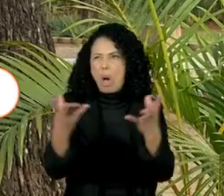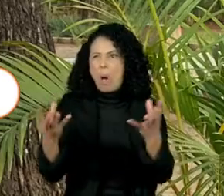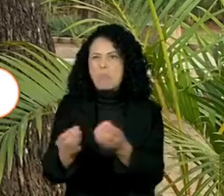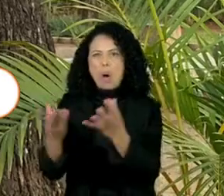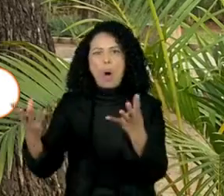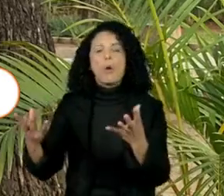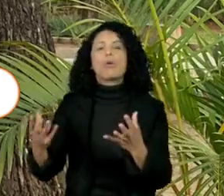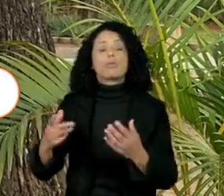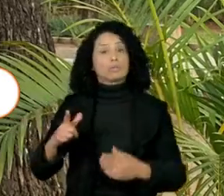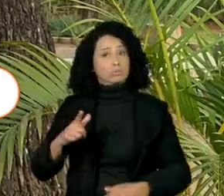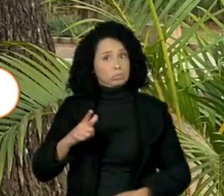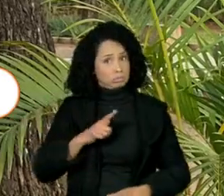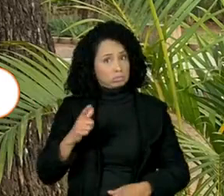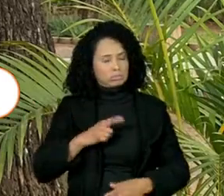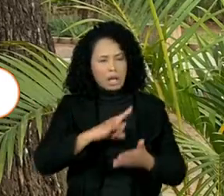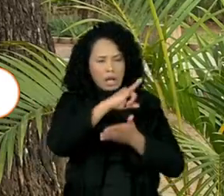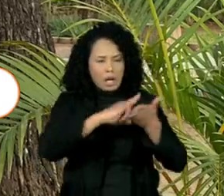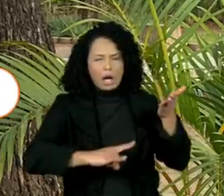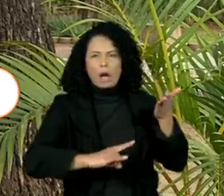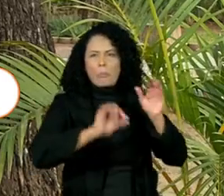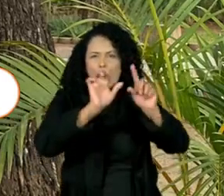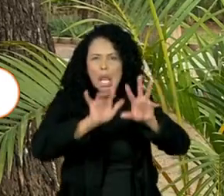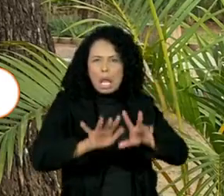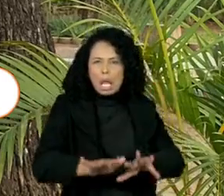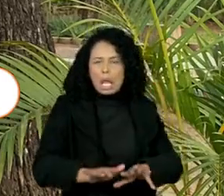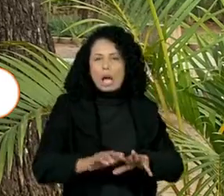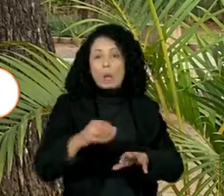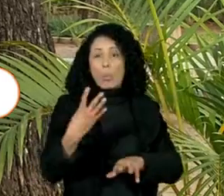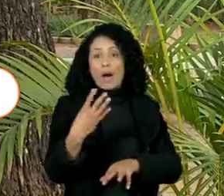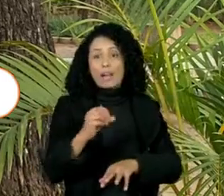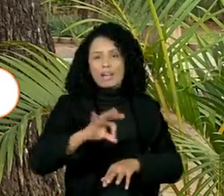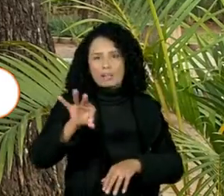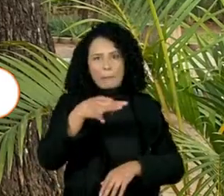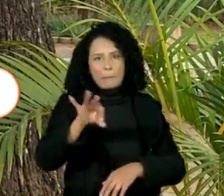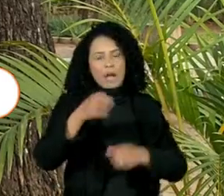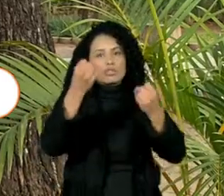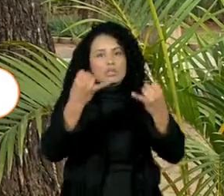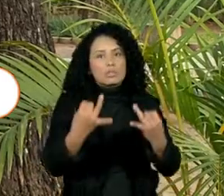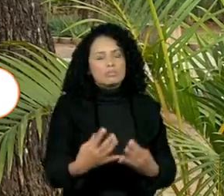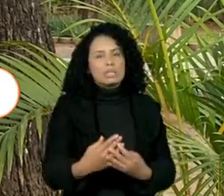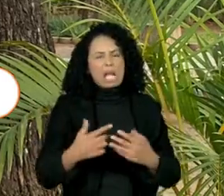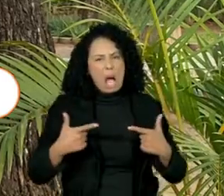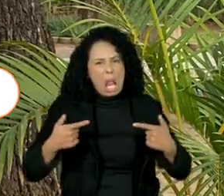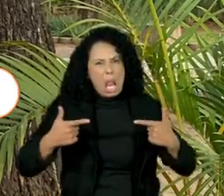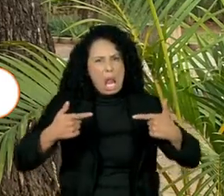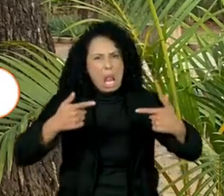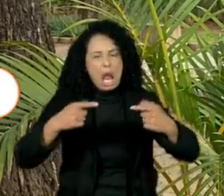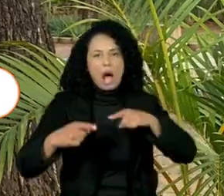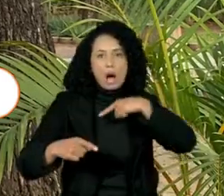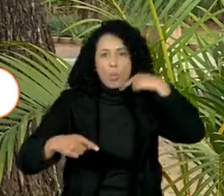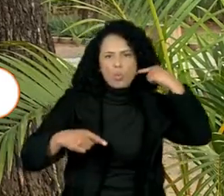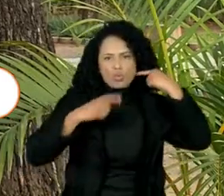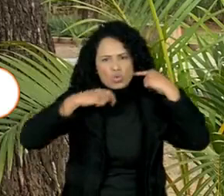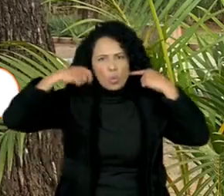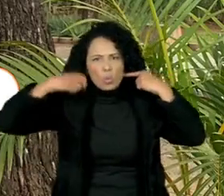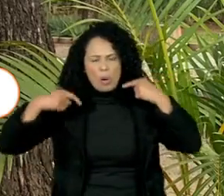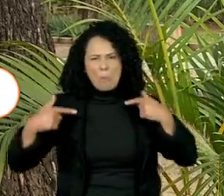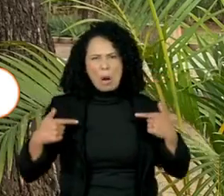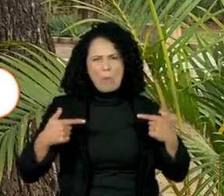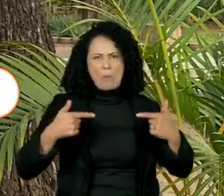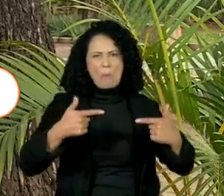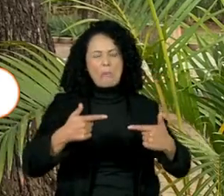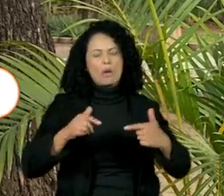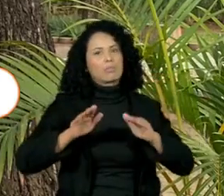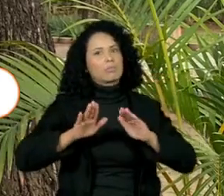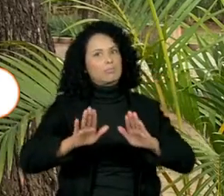40 páginas e deve se juntar a investigações futuras sobre essa guerra entre Rússia e Ucrânia, mas vale a gente lembrar que, em